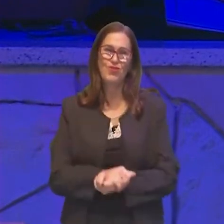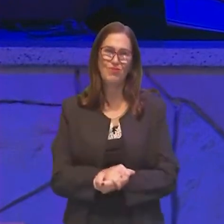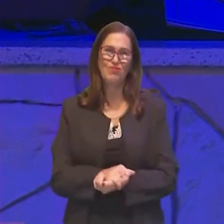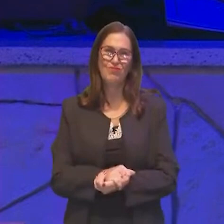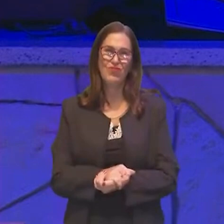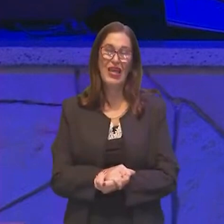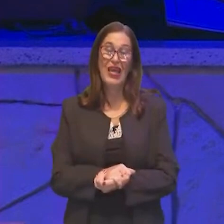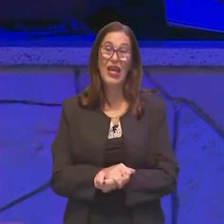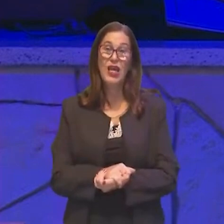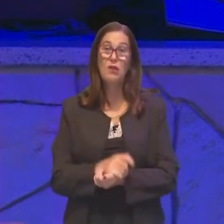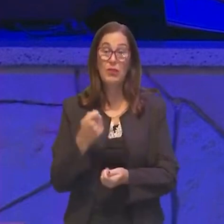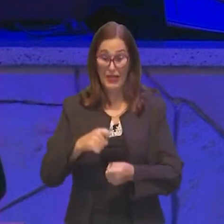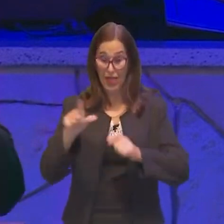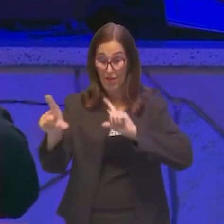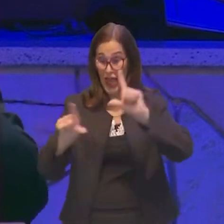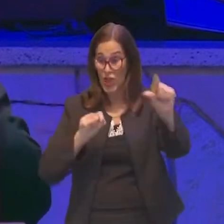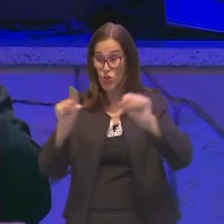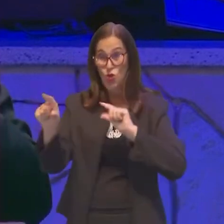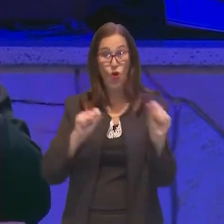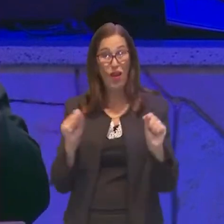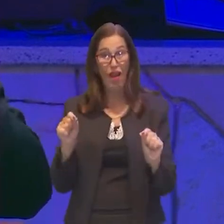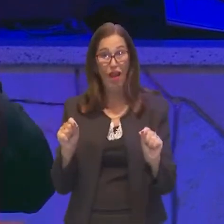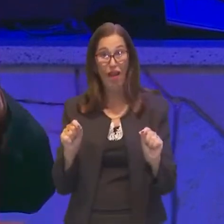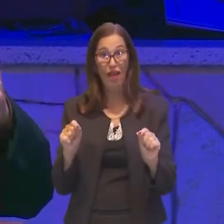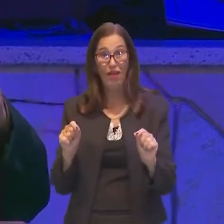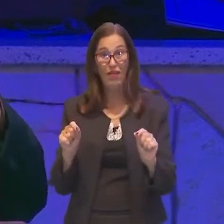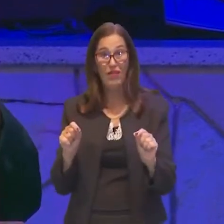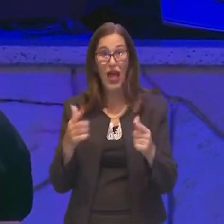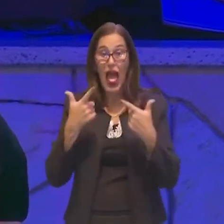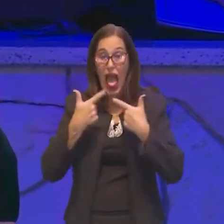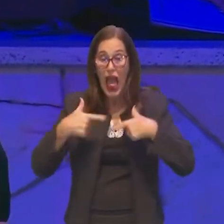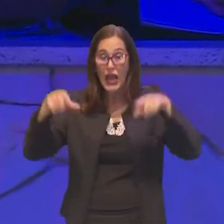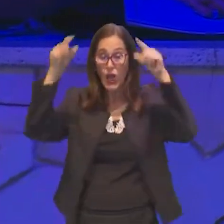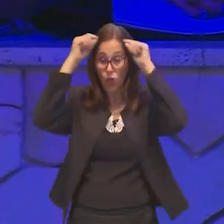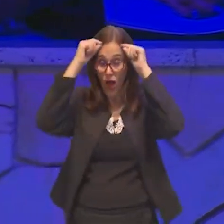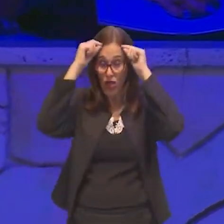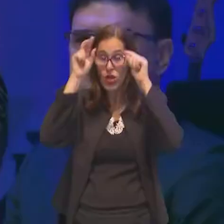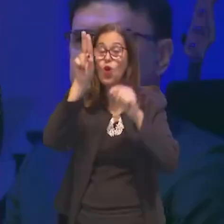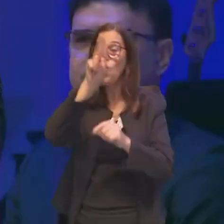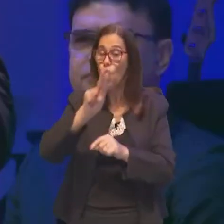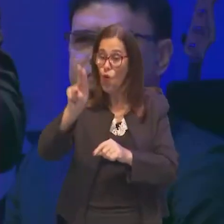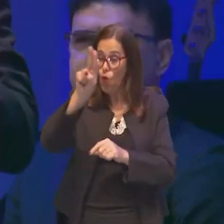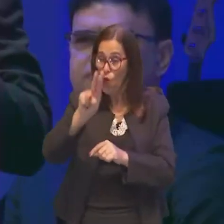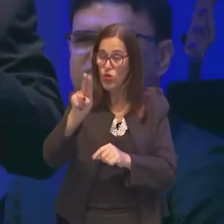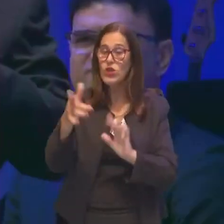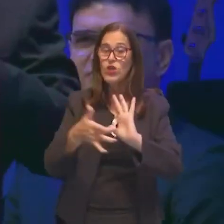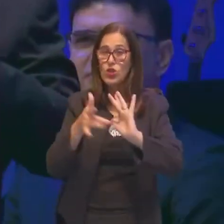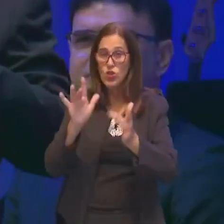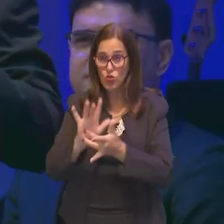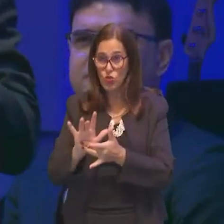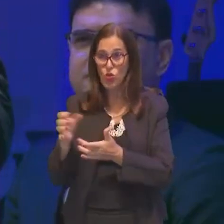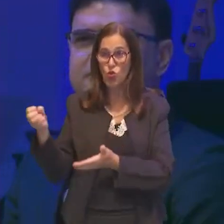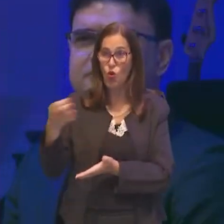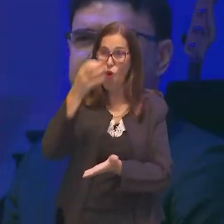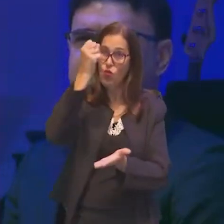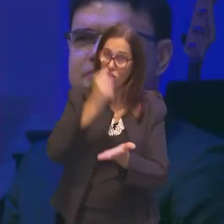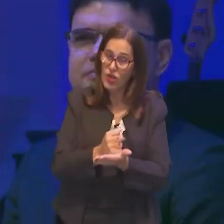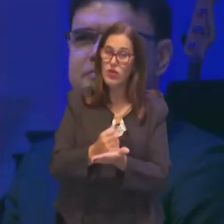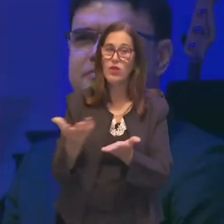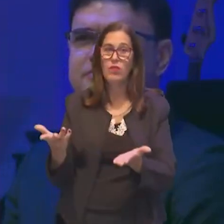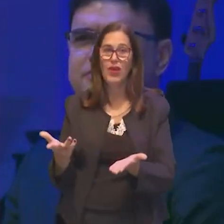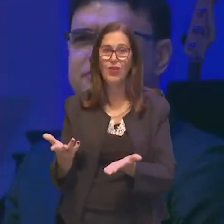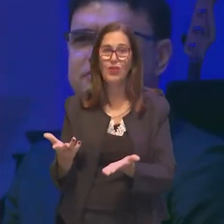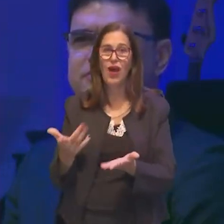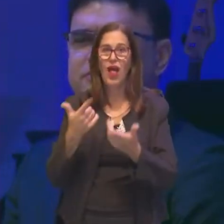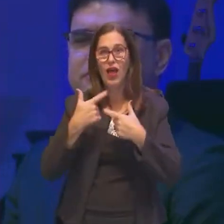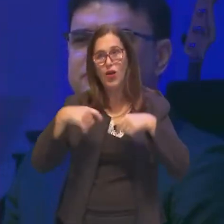então decidir nesta condição. Esta é a linguagem que Jesus trata, que o Novo Testamento trata aqui, nesta linguagem, como